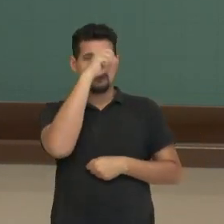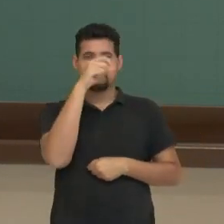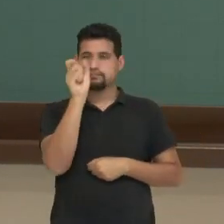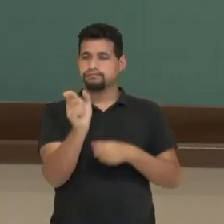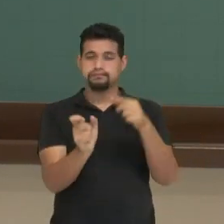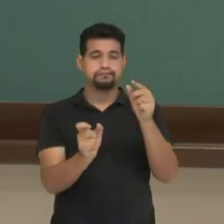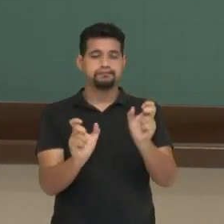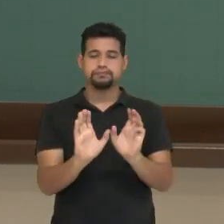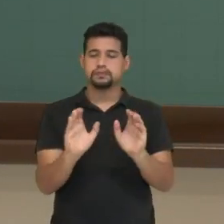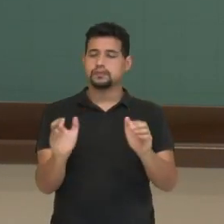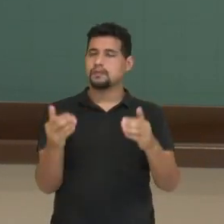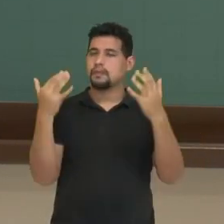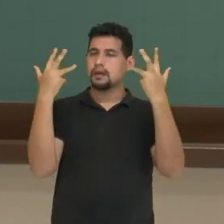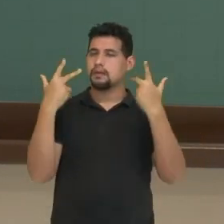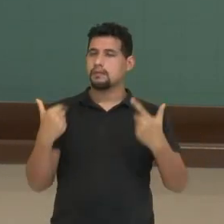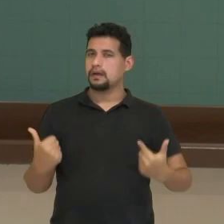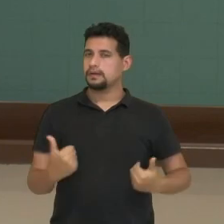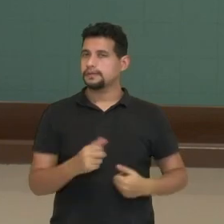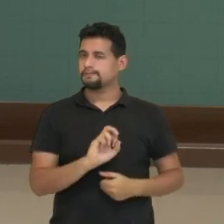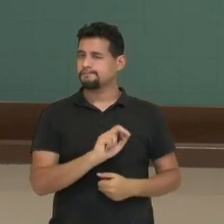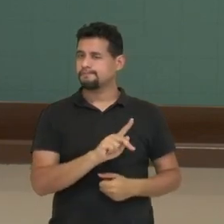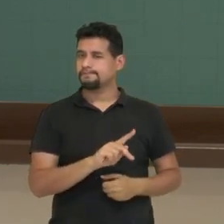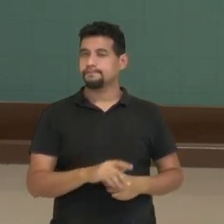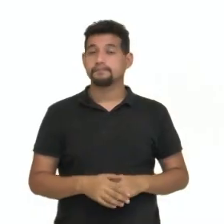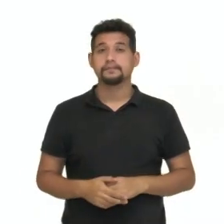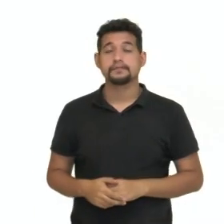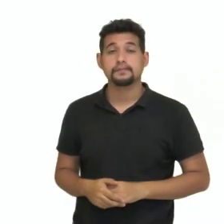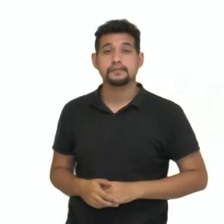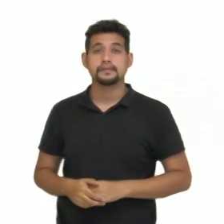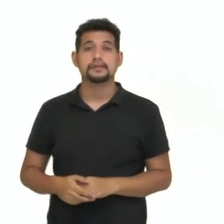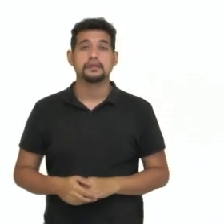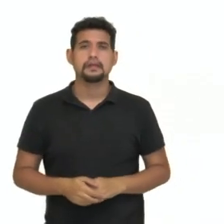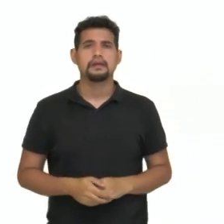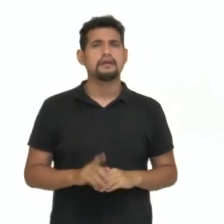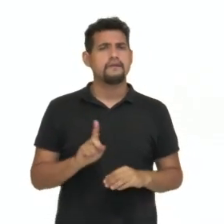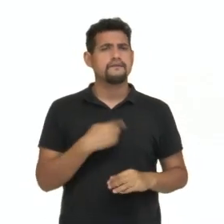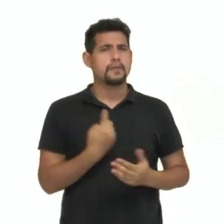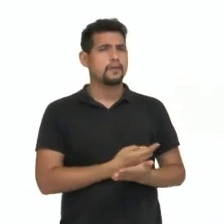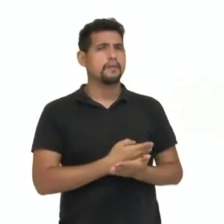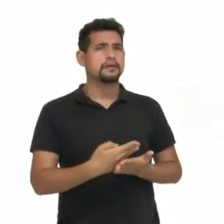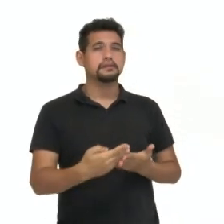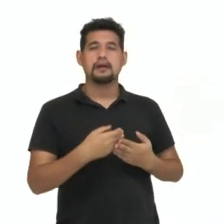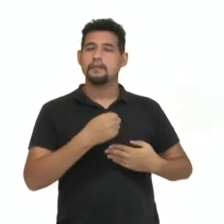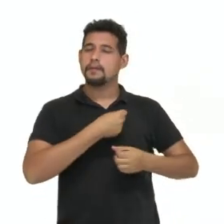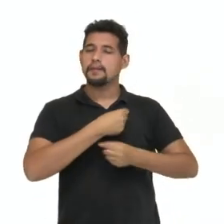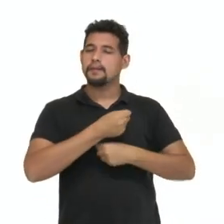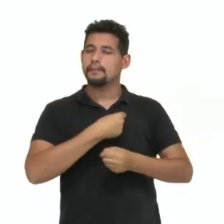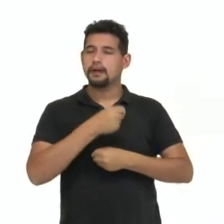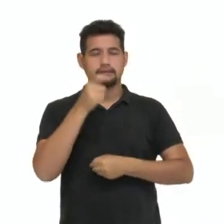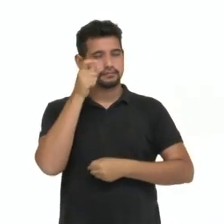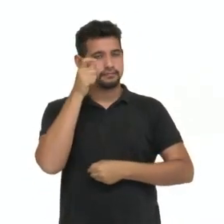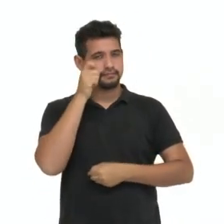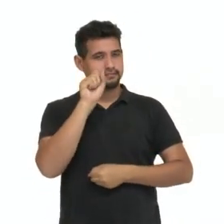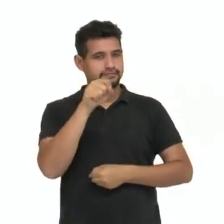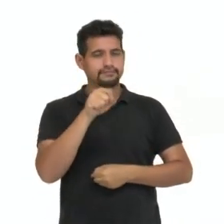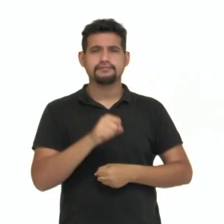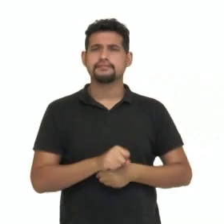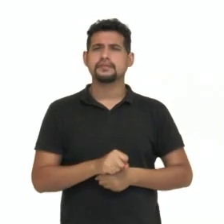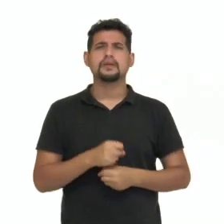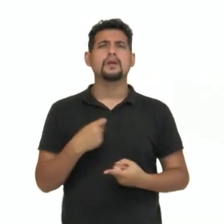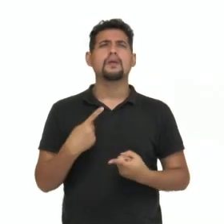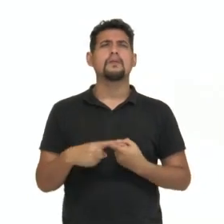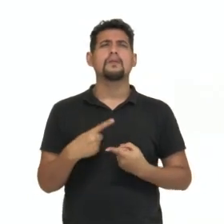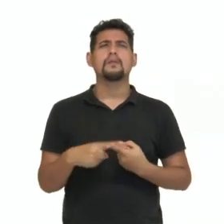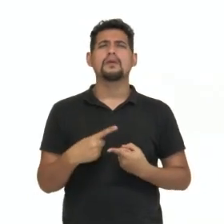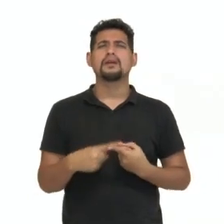desse grupo de animais, ok? E vamos começar com uma reportagem bem interessante. Por que o homem